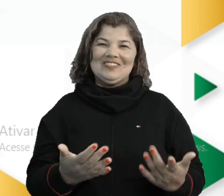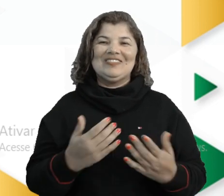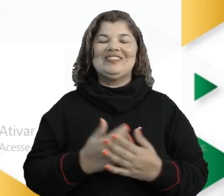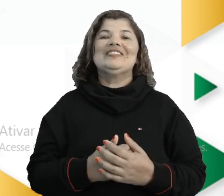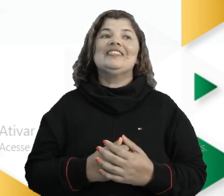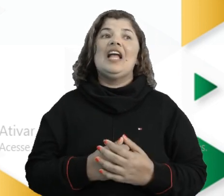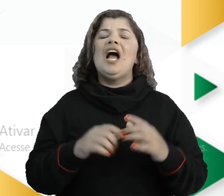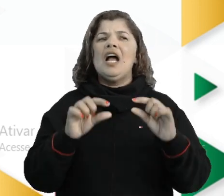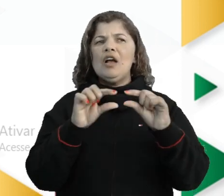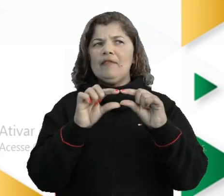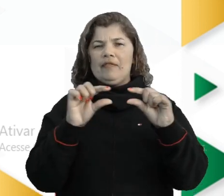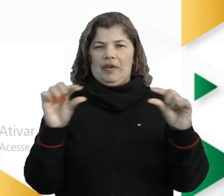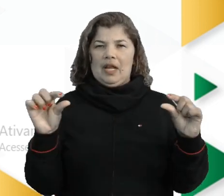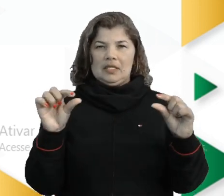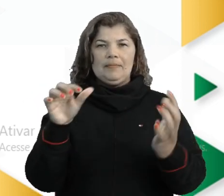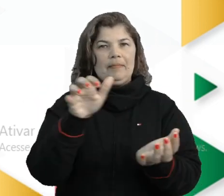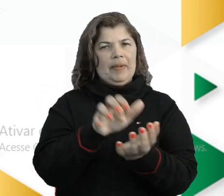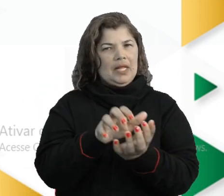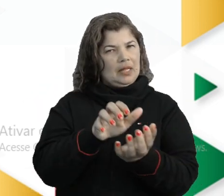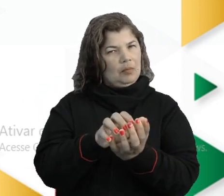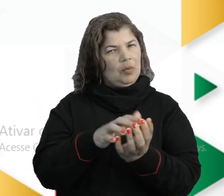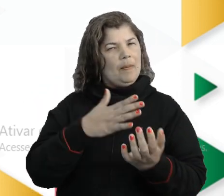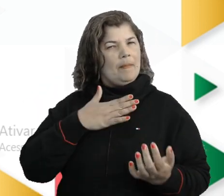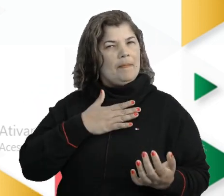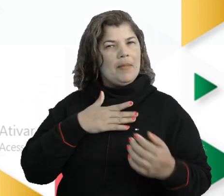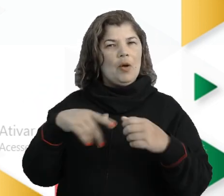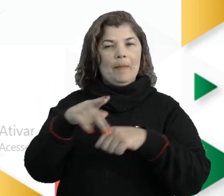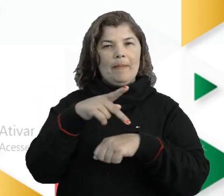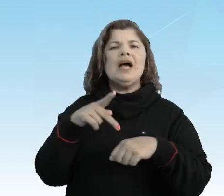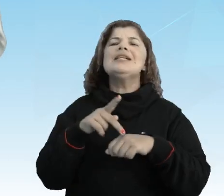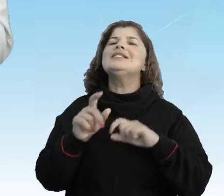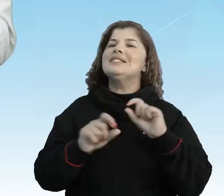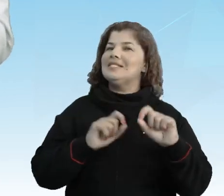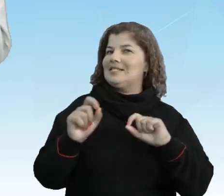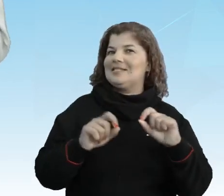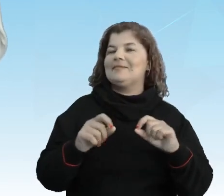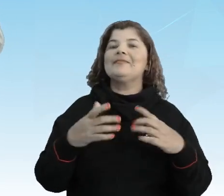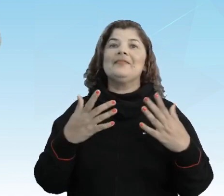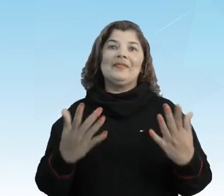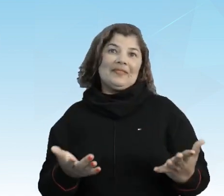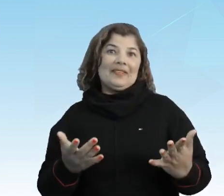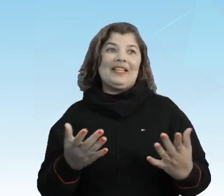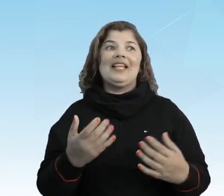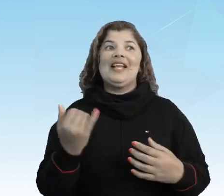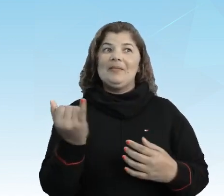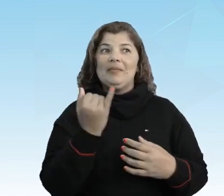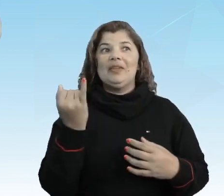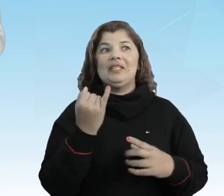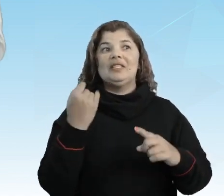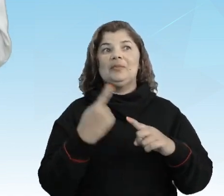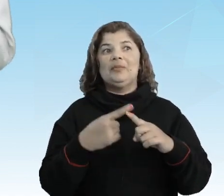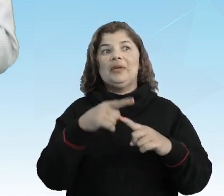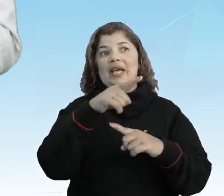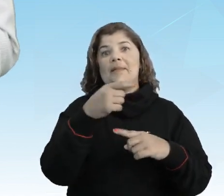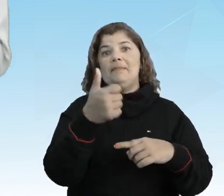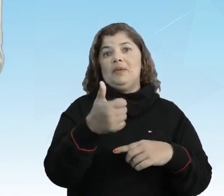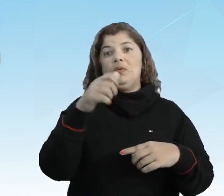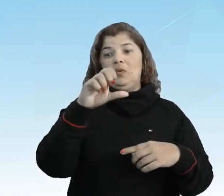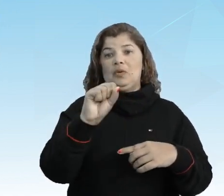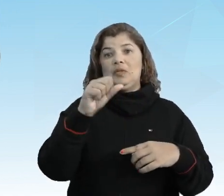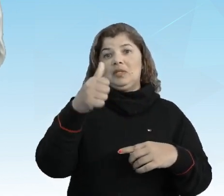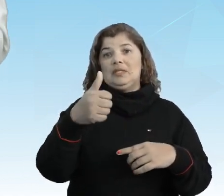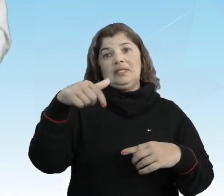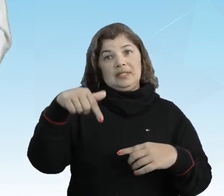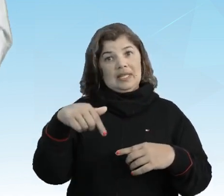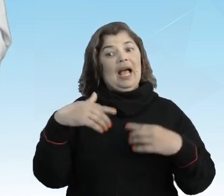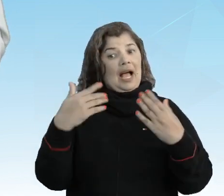essa frase, Pernambuco, meu país. Essa frase, Robson, é bem interessante porque ela é oriunda lá de 1817 e ainda é praticada